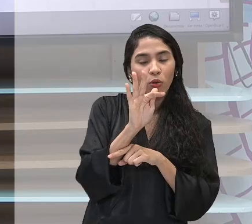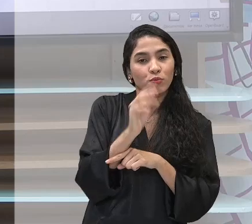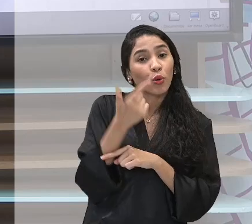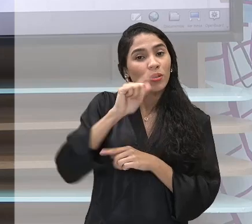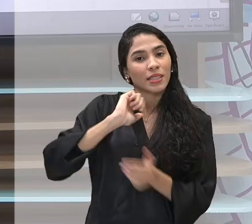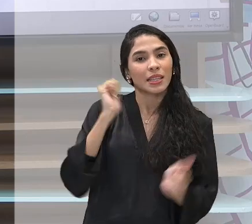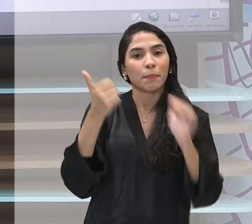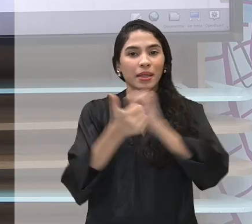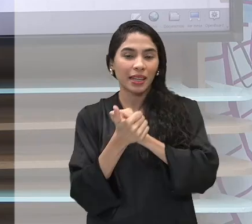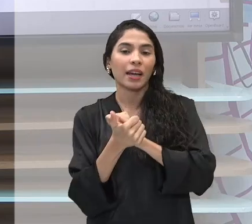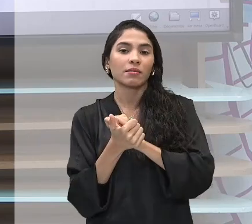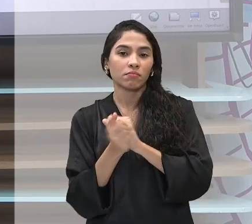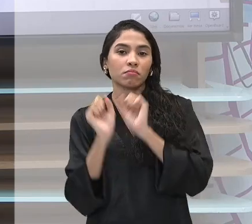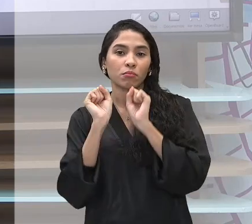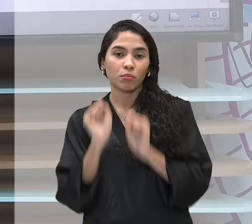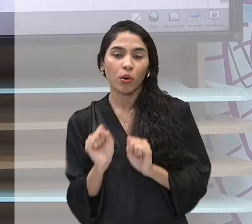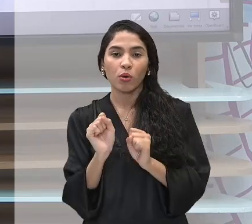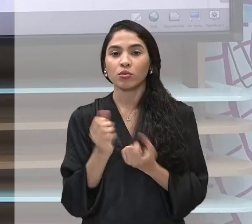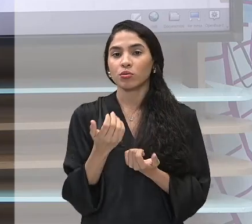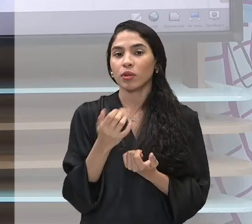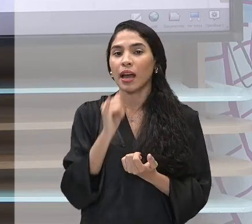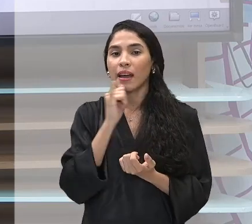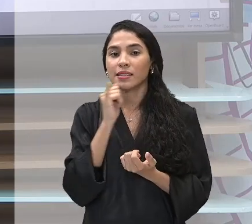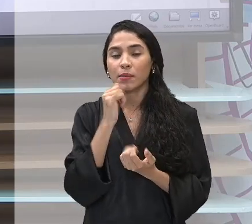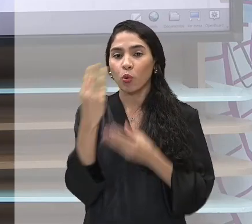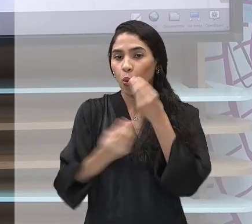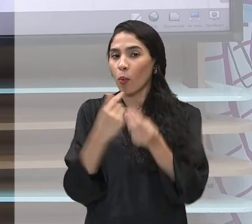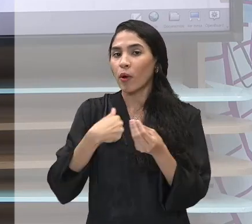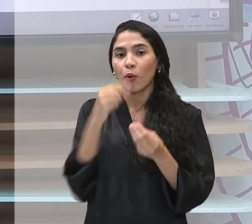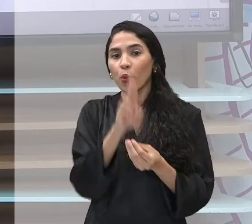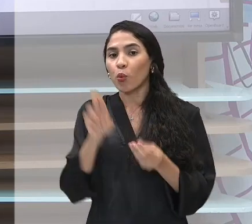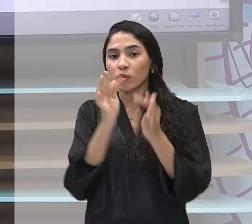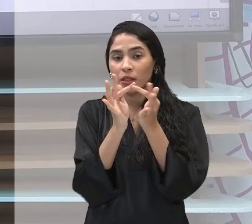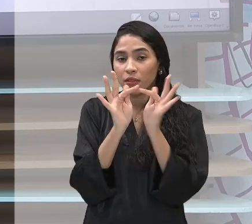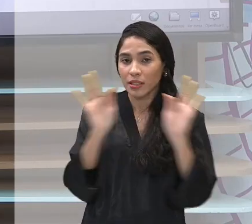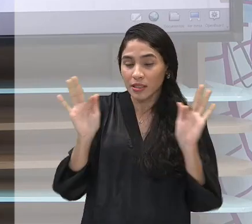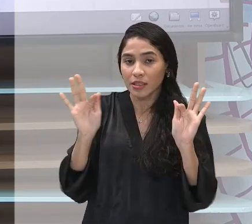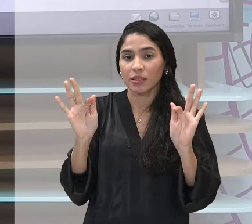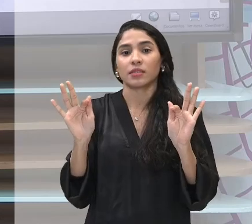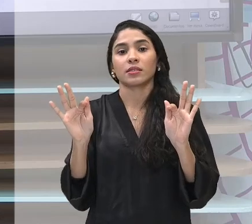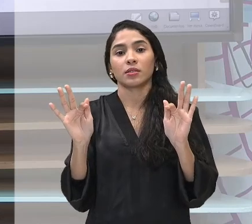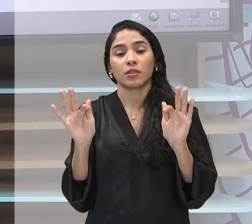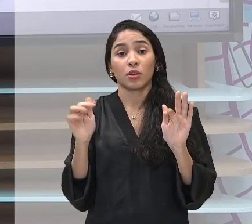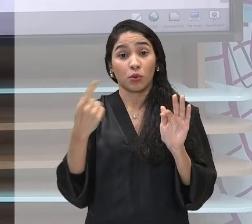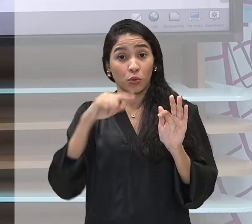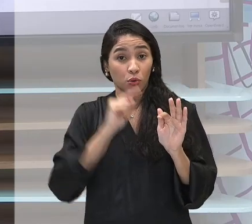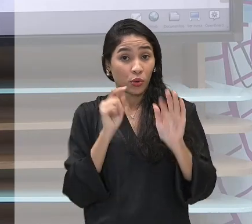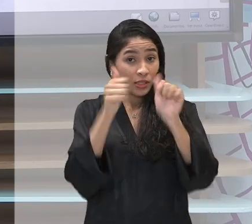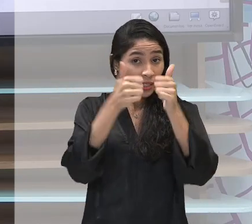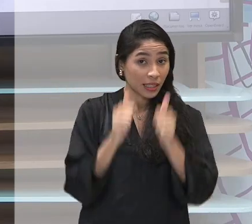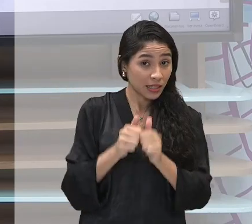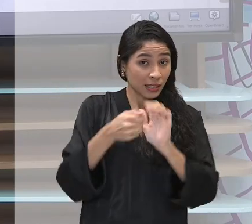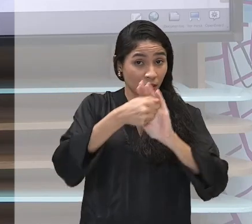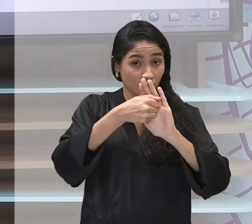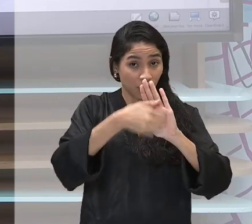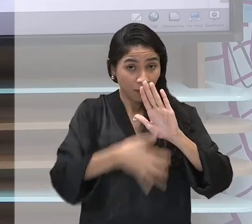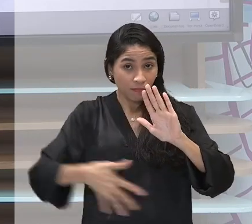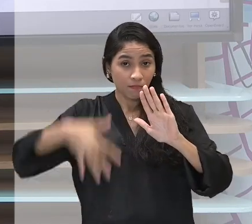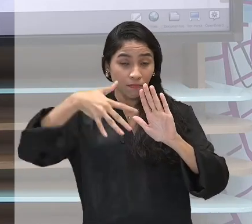palavras, pode ser a forma que eu coloco ela numa sentença. A gente vai fazer o recorte nas figuras de linguagem, nas figuras